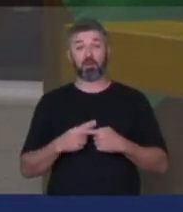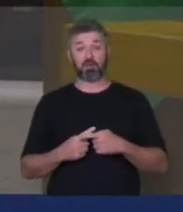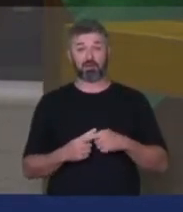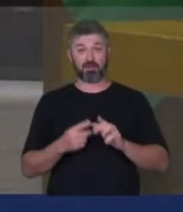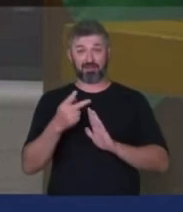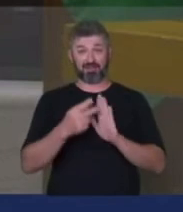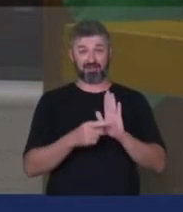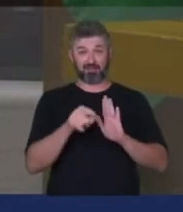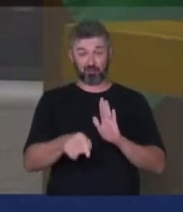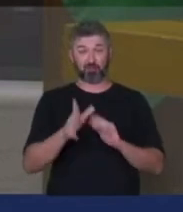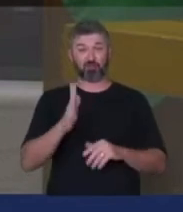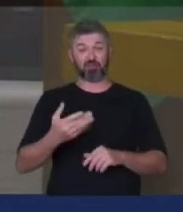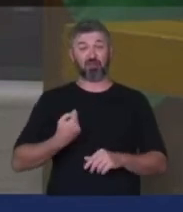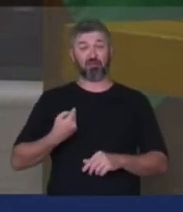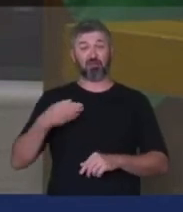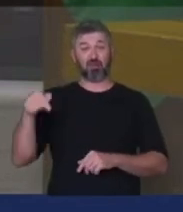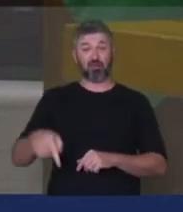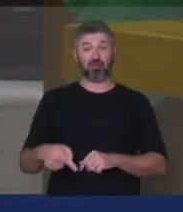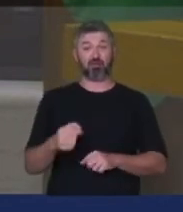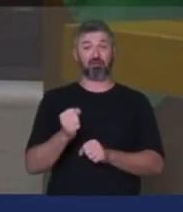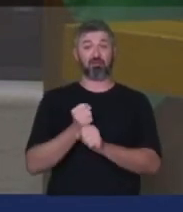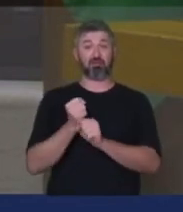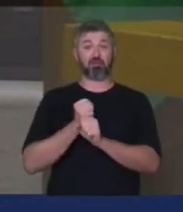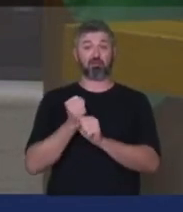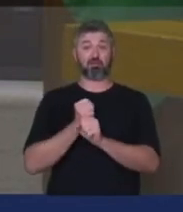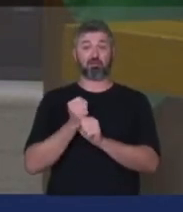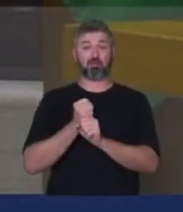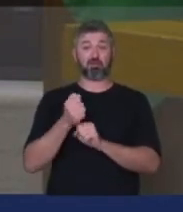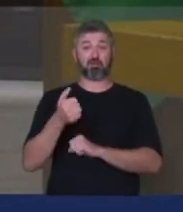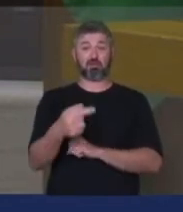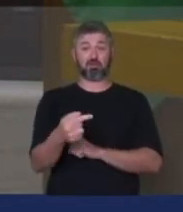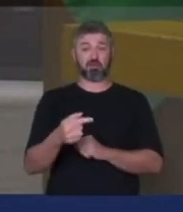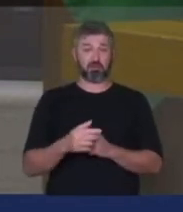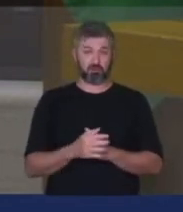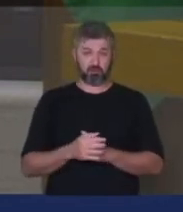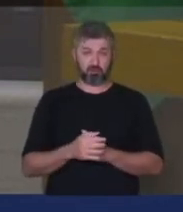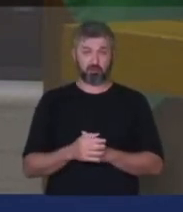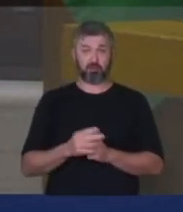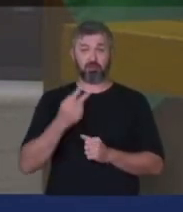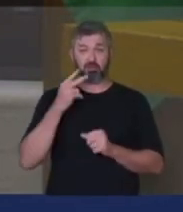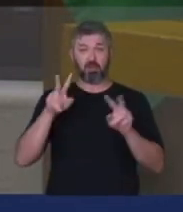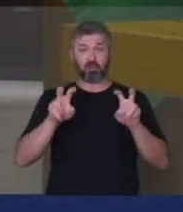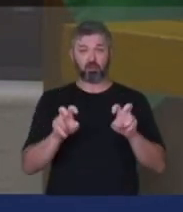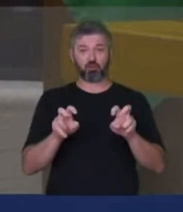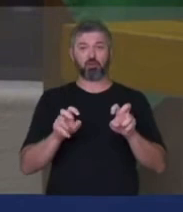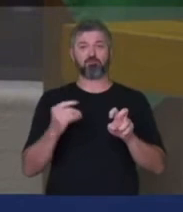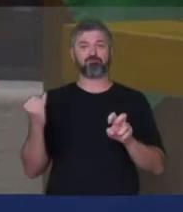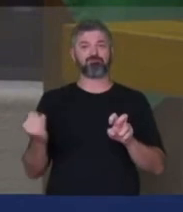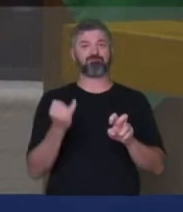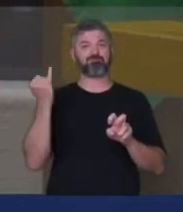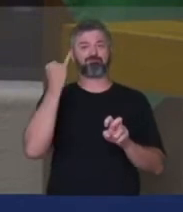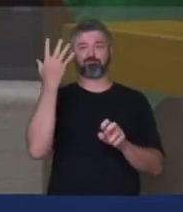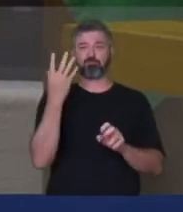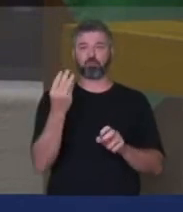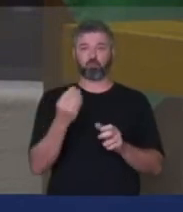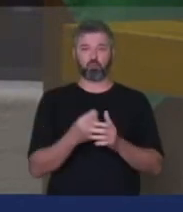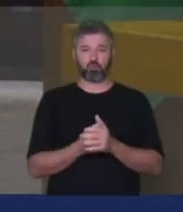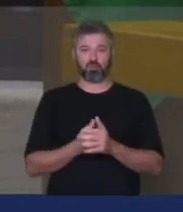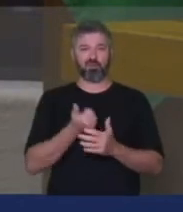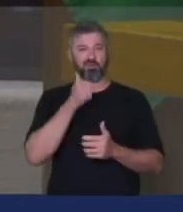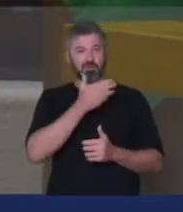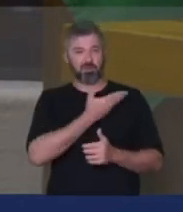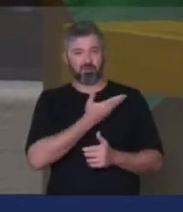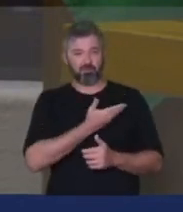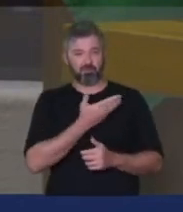projeto tramita nessa casa há incríveis 17 anos e trata sobre um assunto de extrema importância. Minha querida amiga,